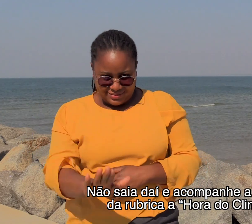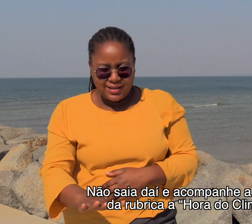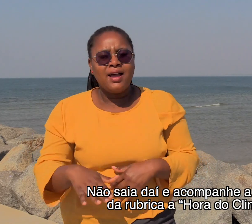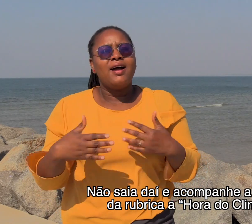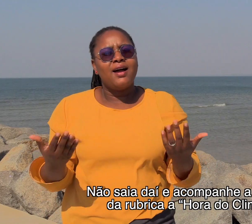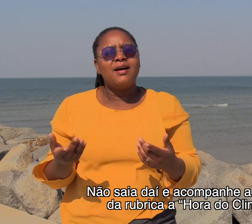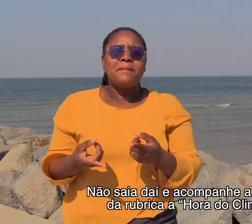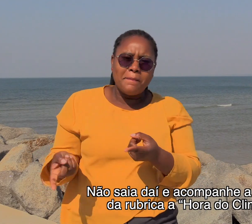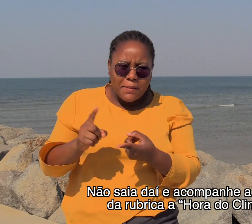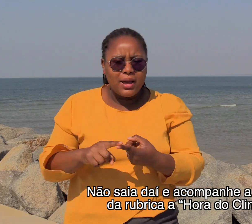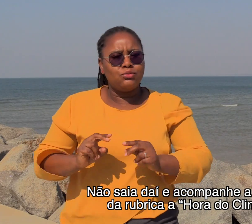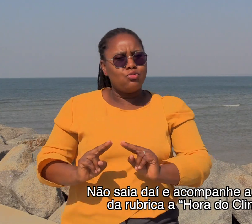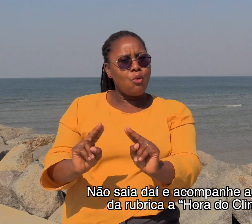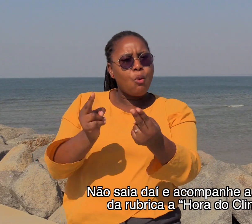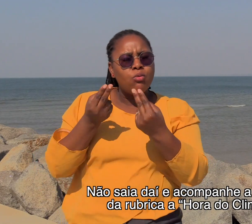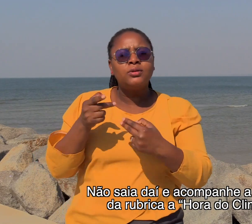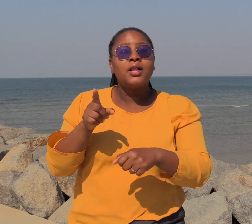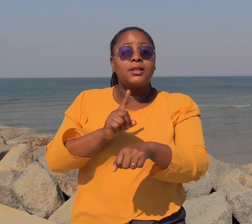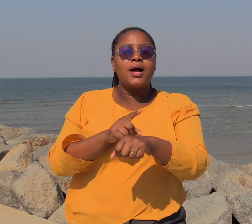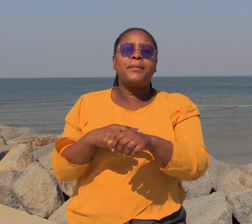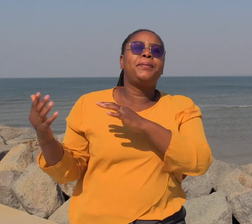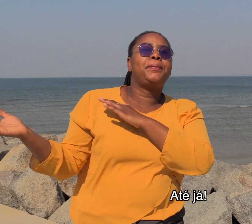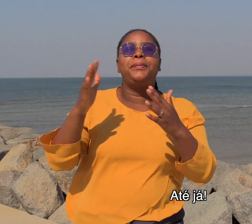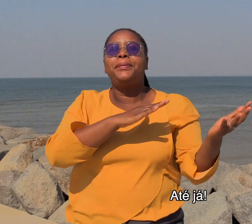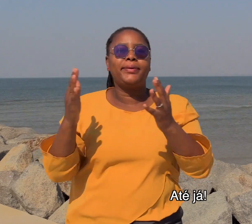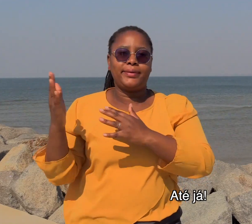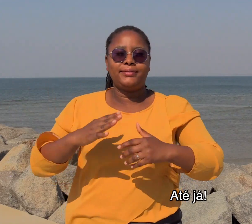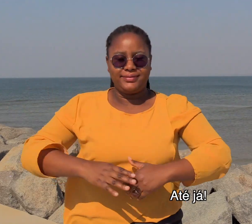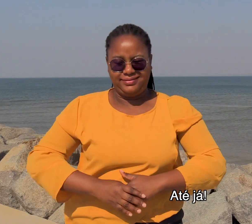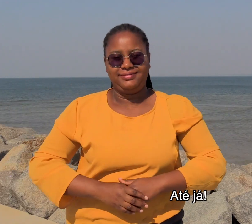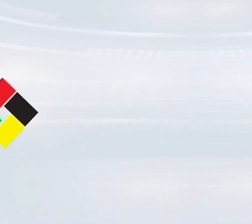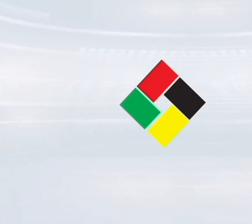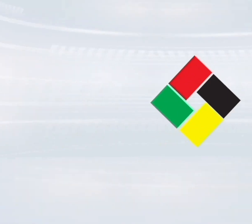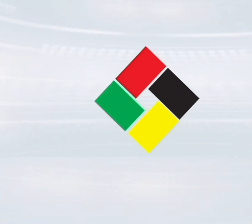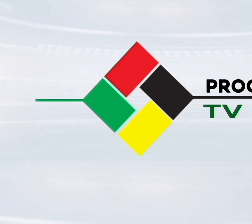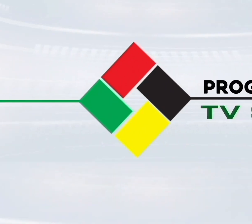estreia da rubrica A Hora do Clima. Até já!